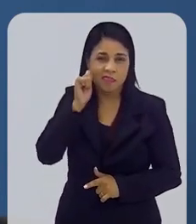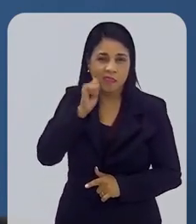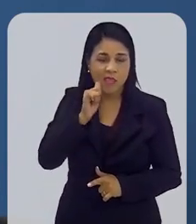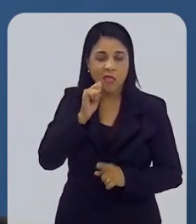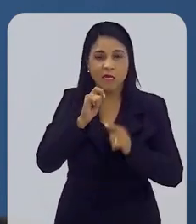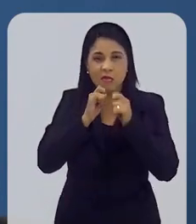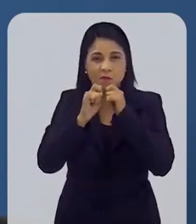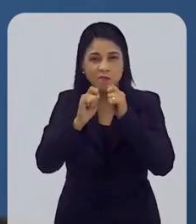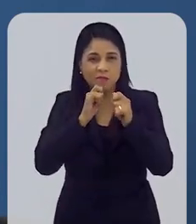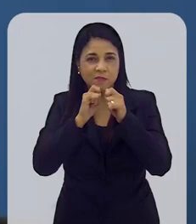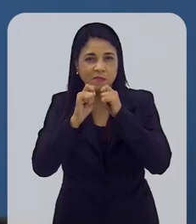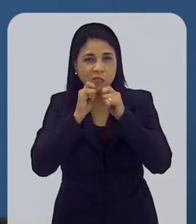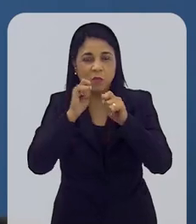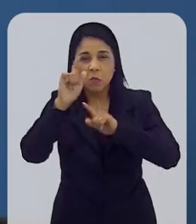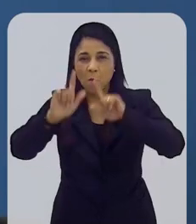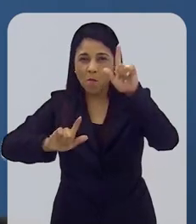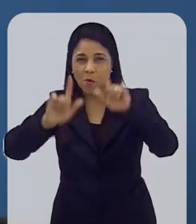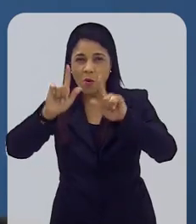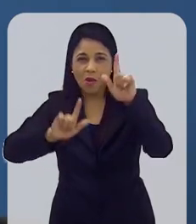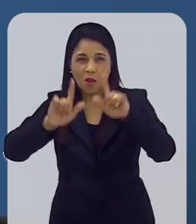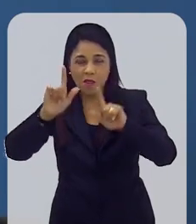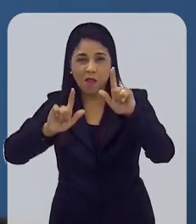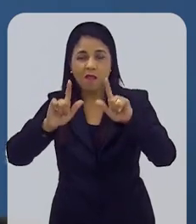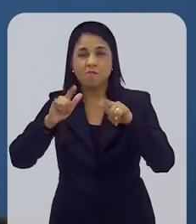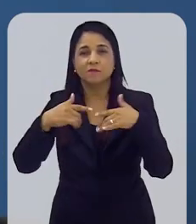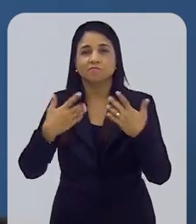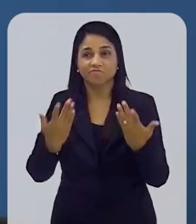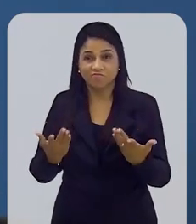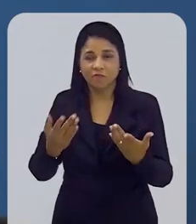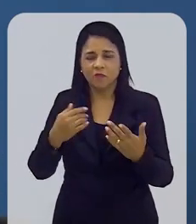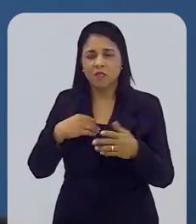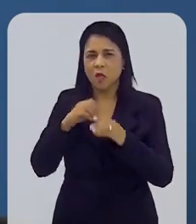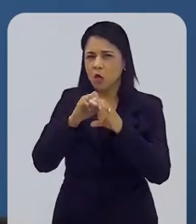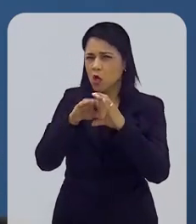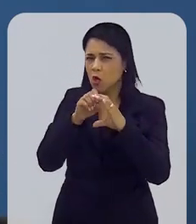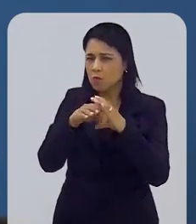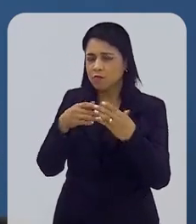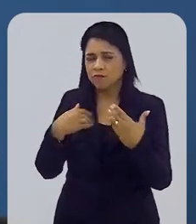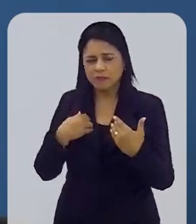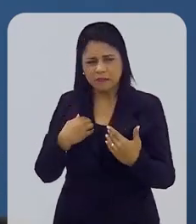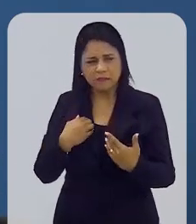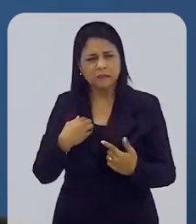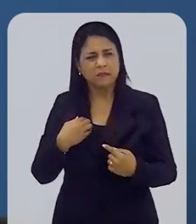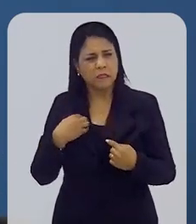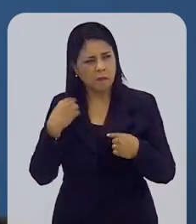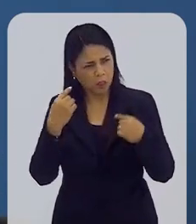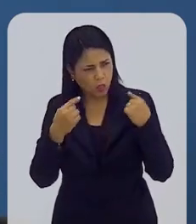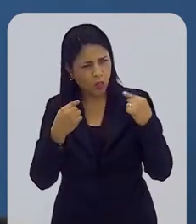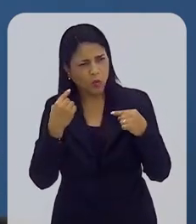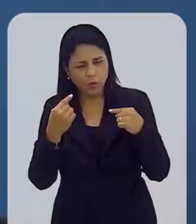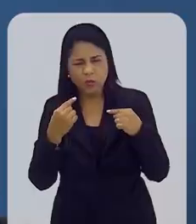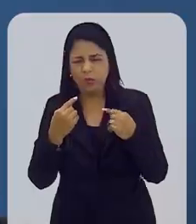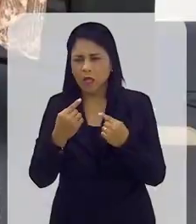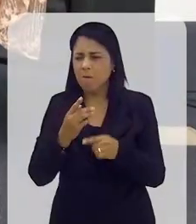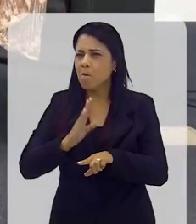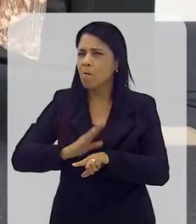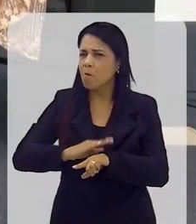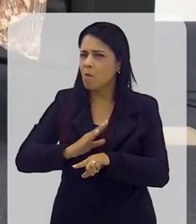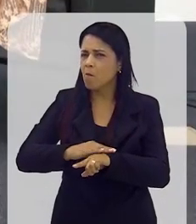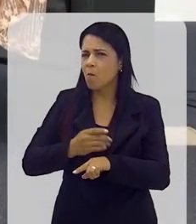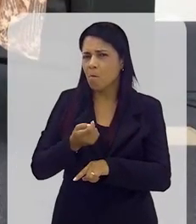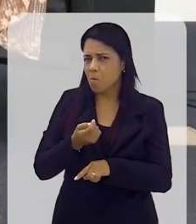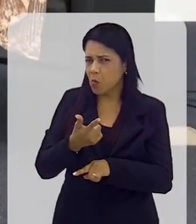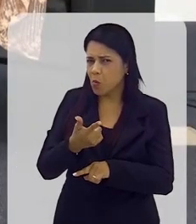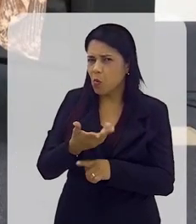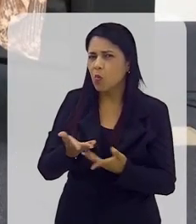apresentar um programa de entretenimento na TV Globo. E eu, quando eu paro para analisar, eu falei assim, cara, é muito doido, porque é muito pouco tempo. É muito pouco